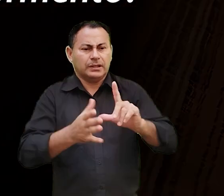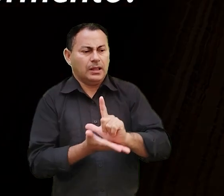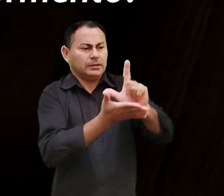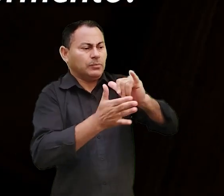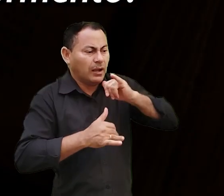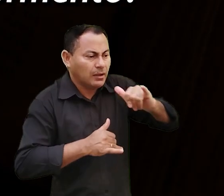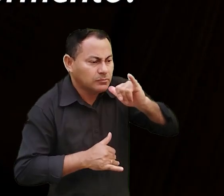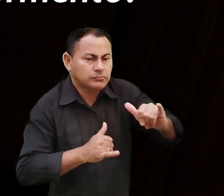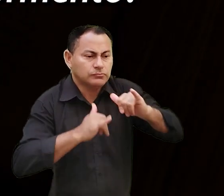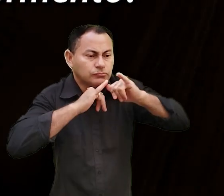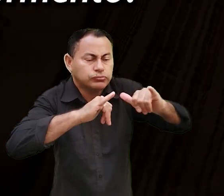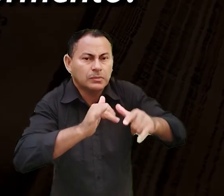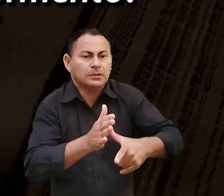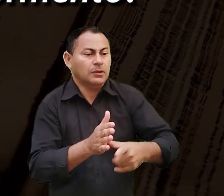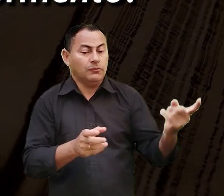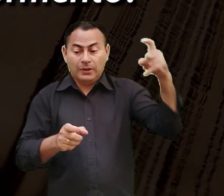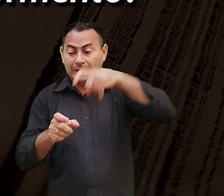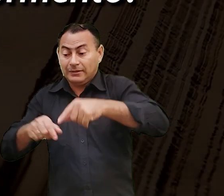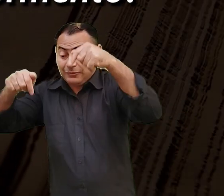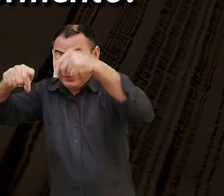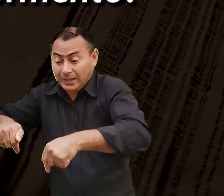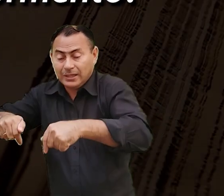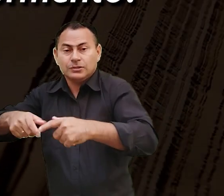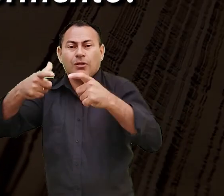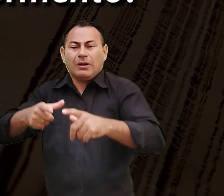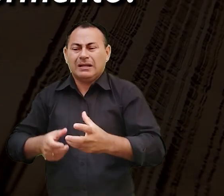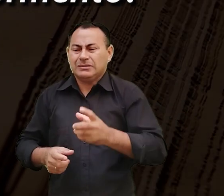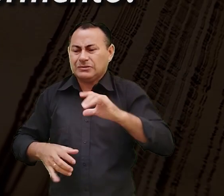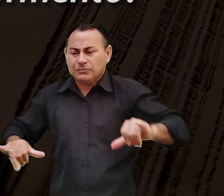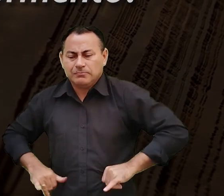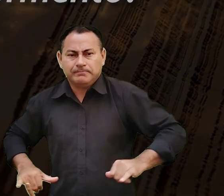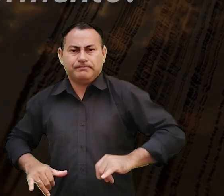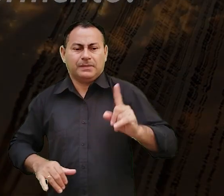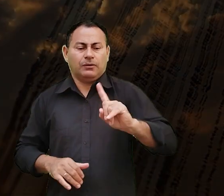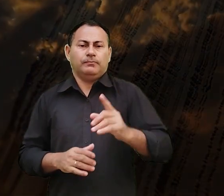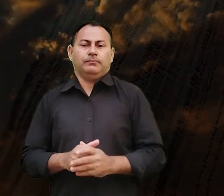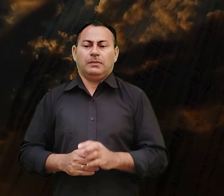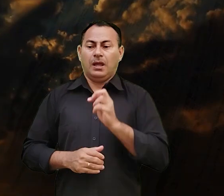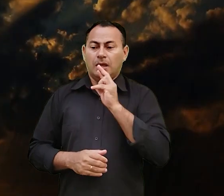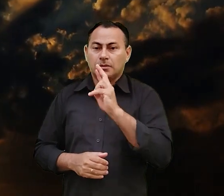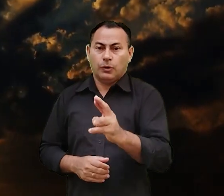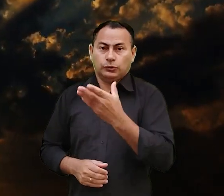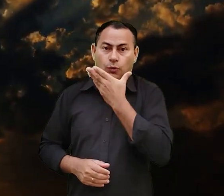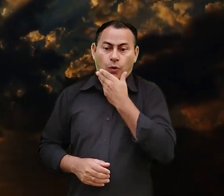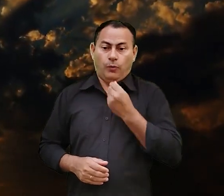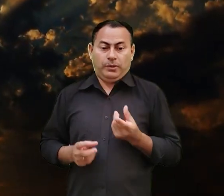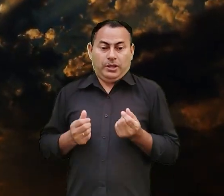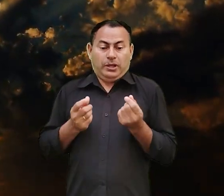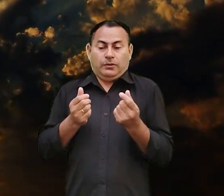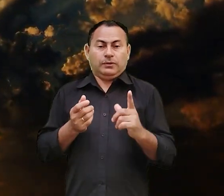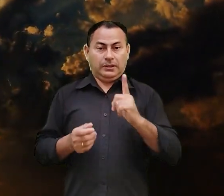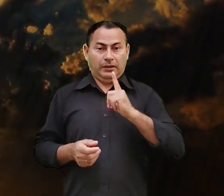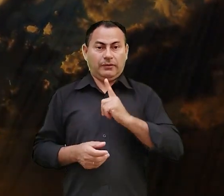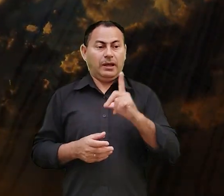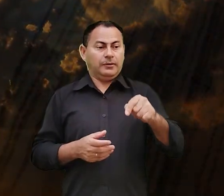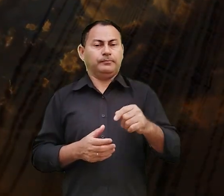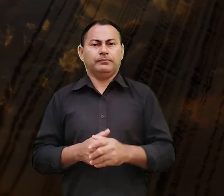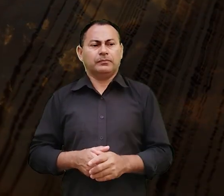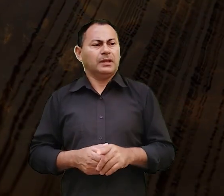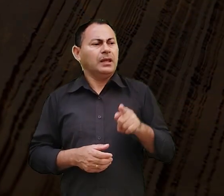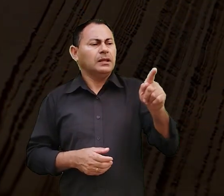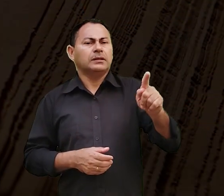os avise, a fim de que eles não venham também para este lugar de tormento." A resposta que o homem rico obteve foi